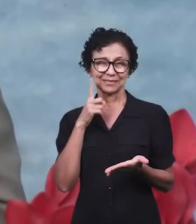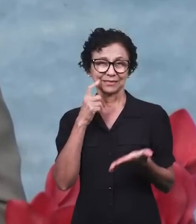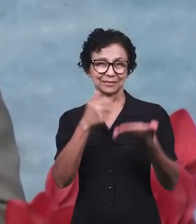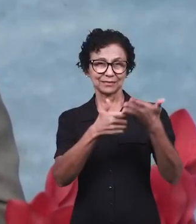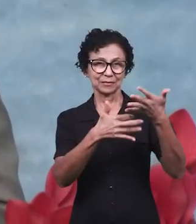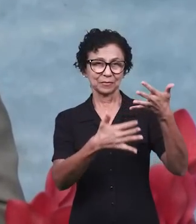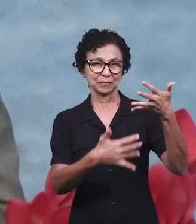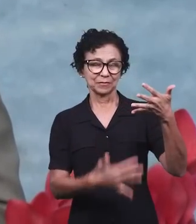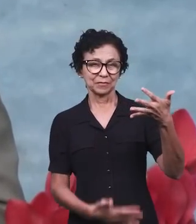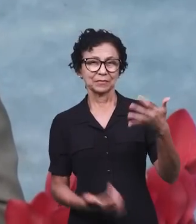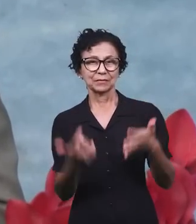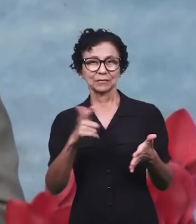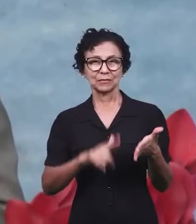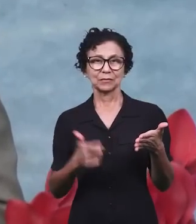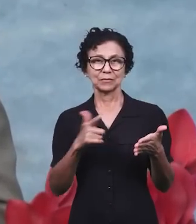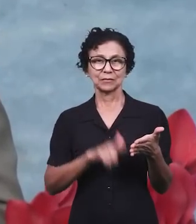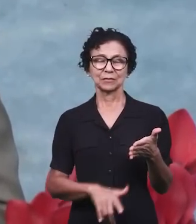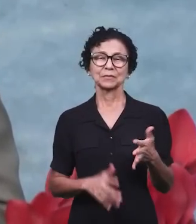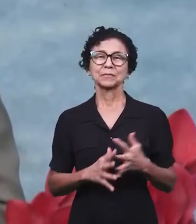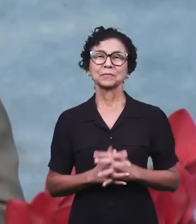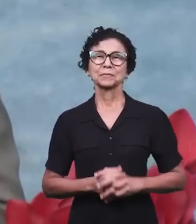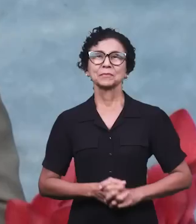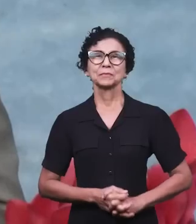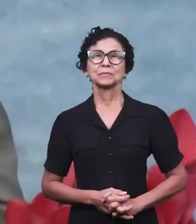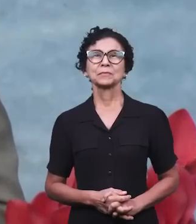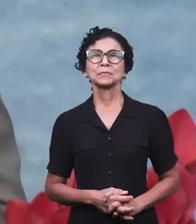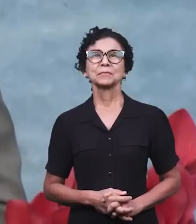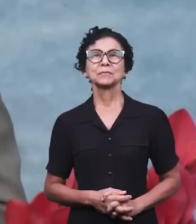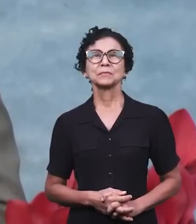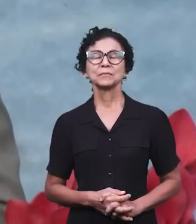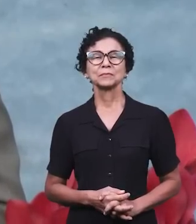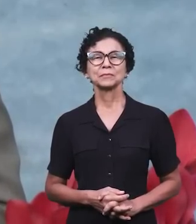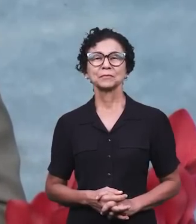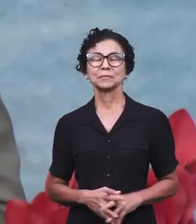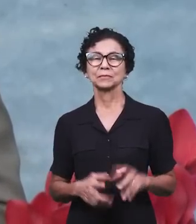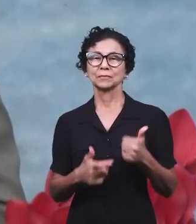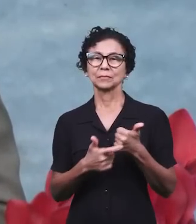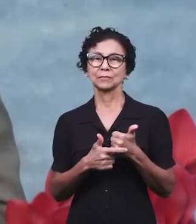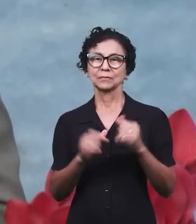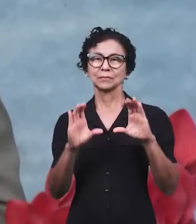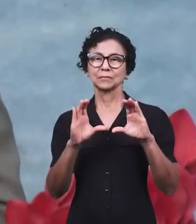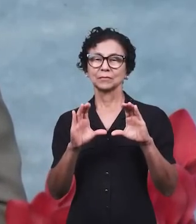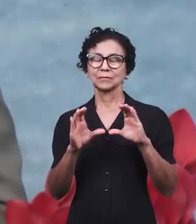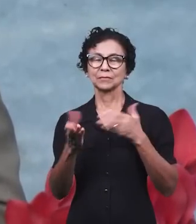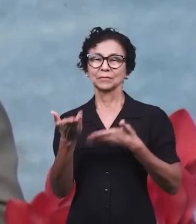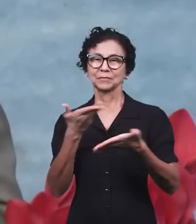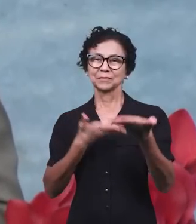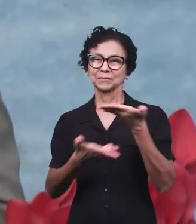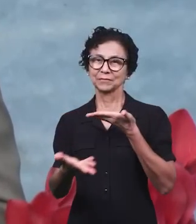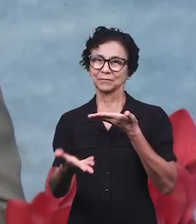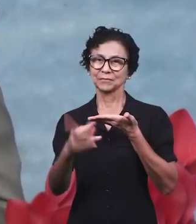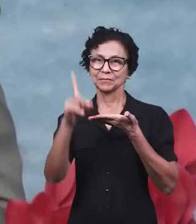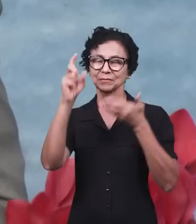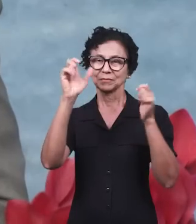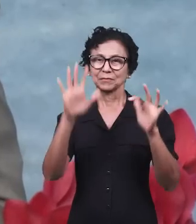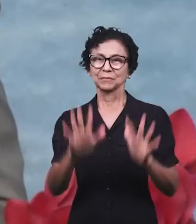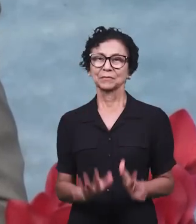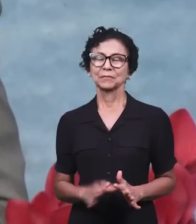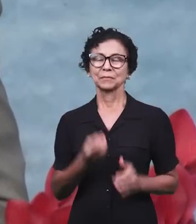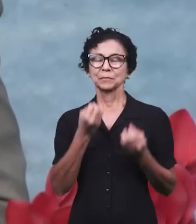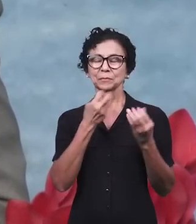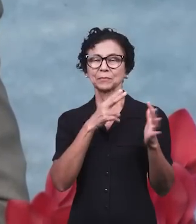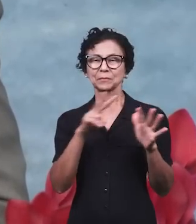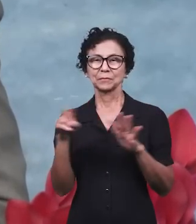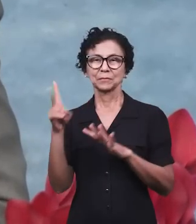Vai lá, assiste de novo, maratona, não tem problema. Sem esquecer, curta, comente e compartilhe, tá bom? Deus abençoe, uma